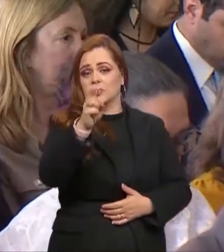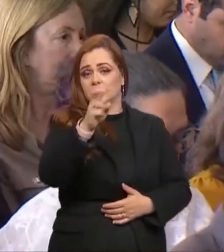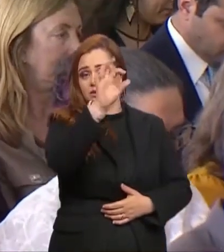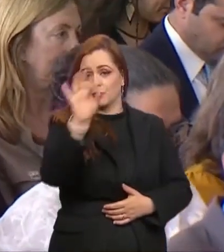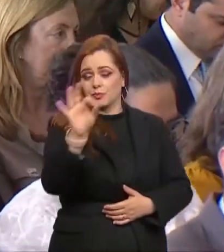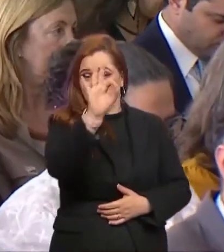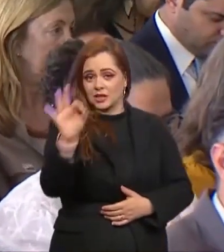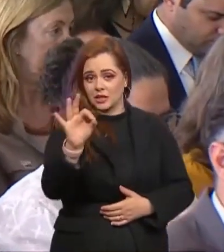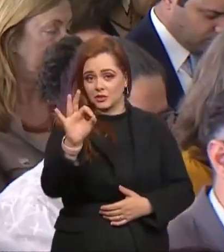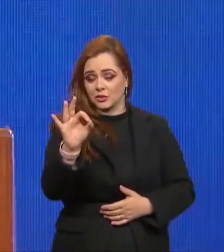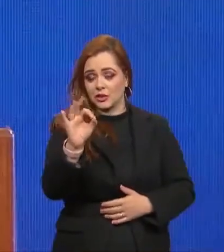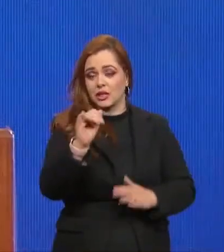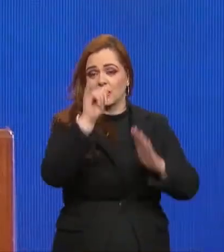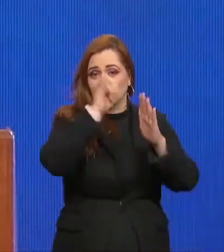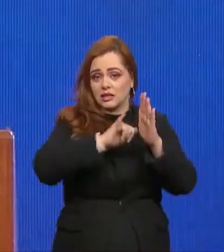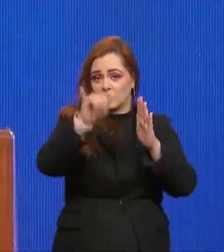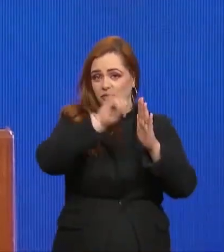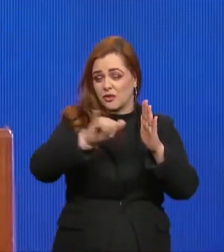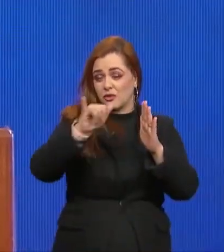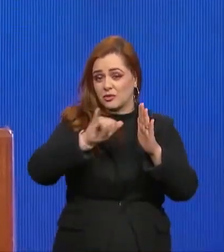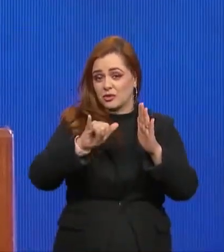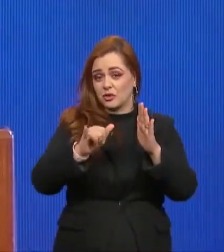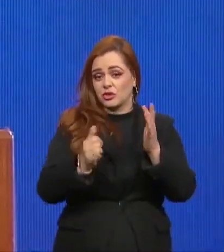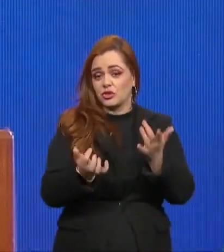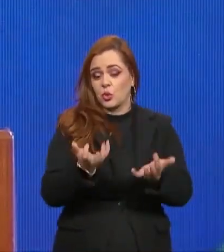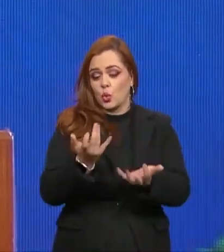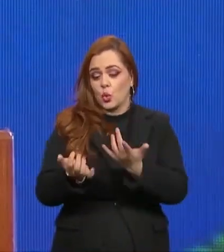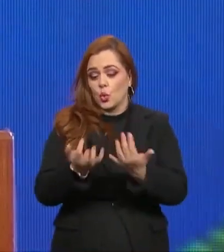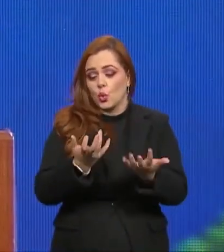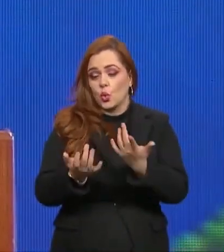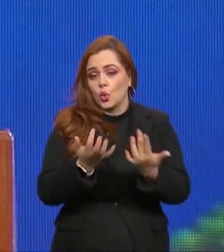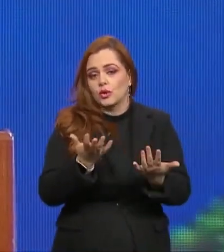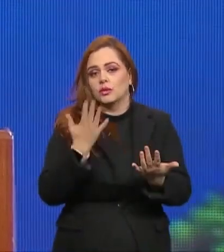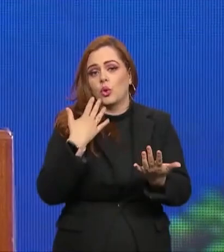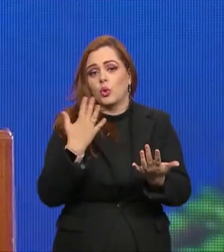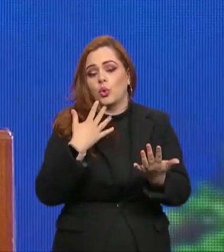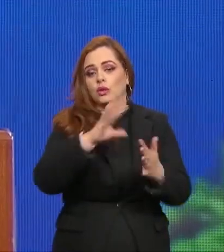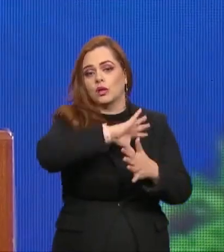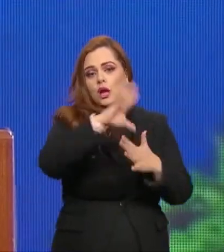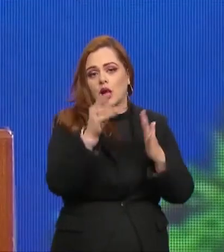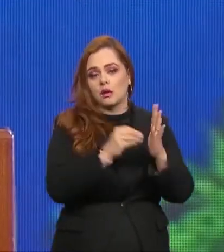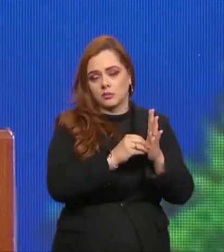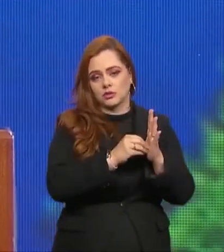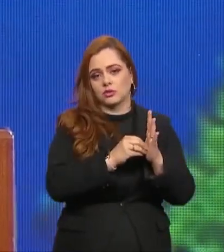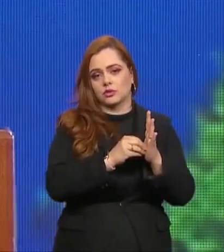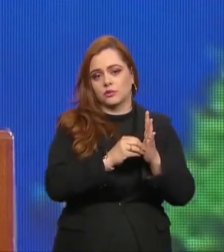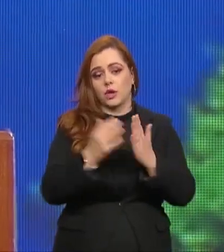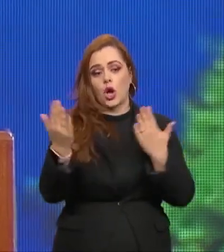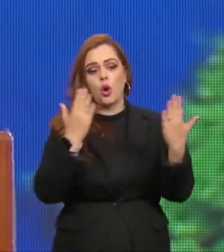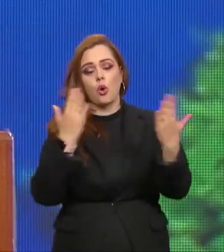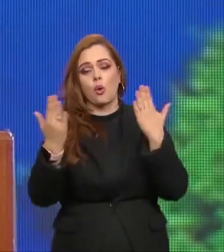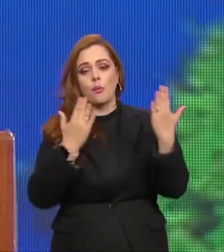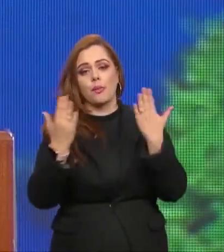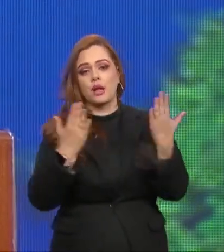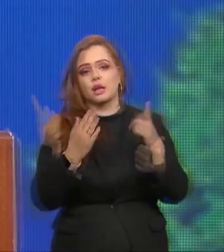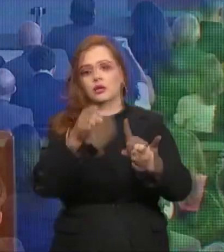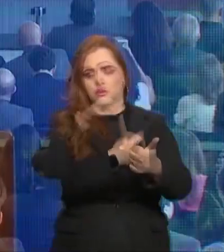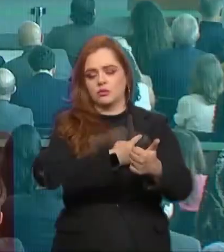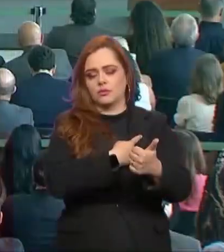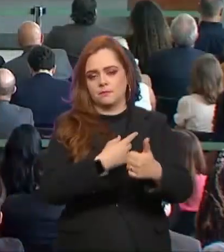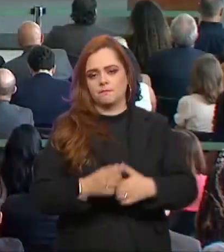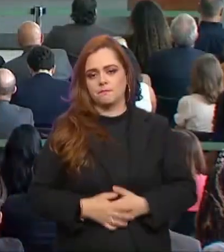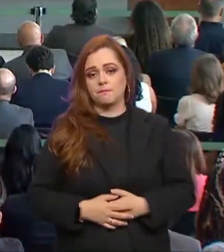47,5% no índice de focos de calor na Amazônia, comparados com agosto de